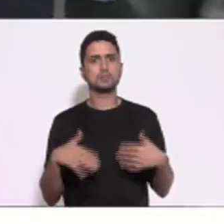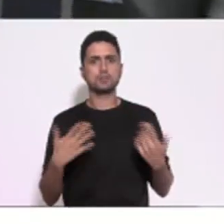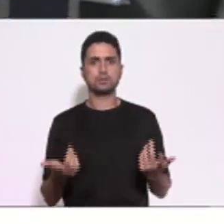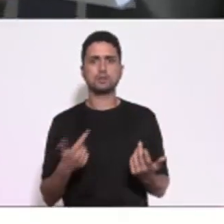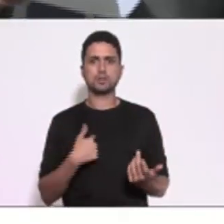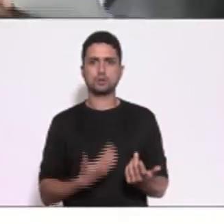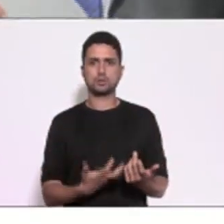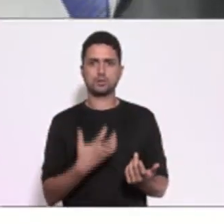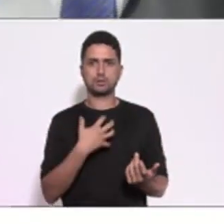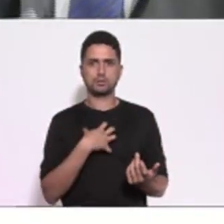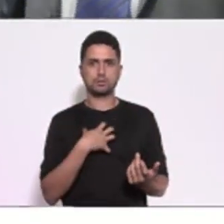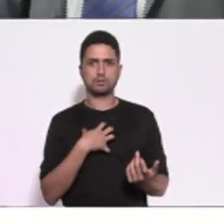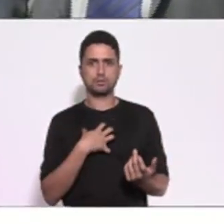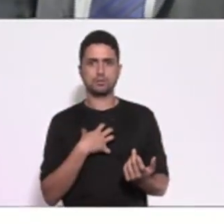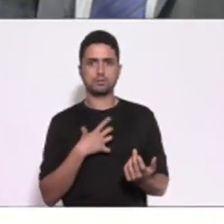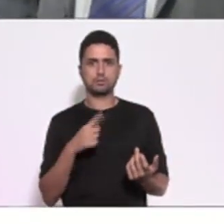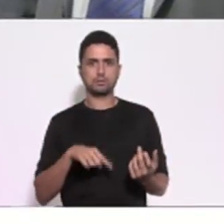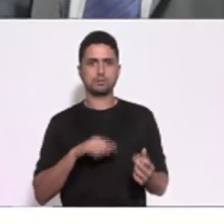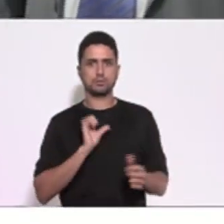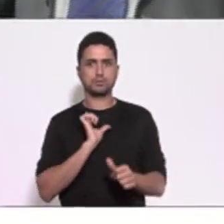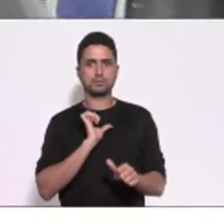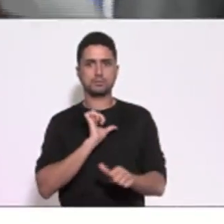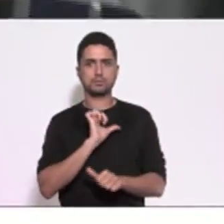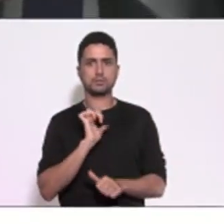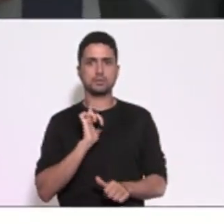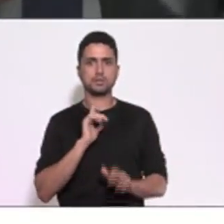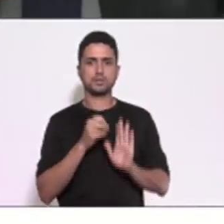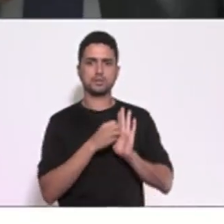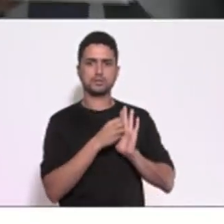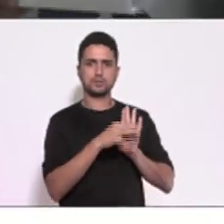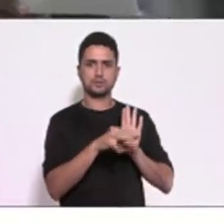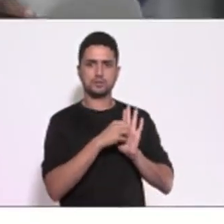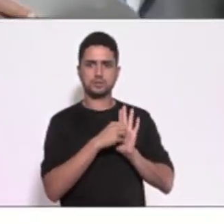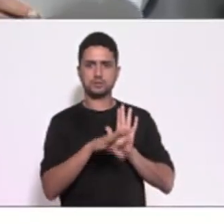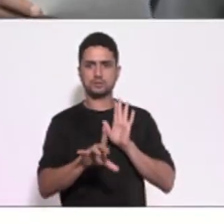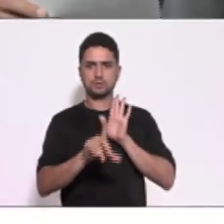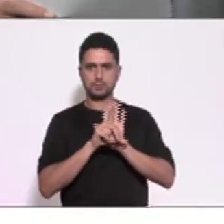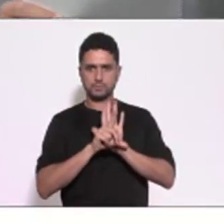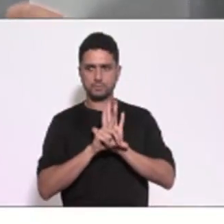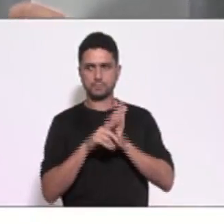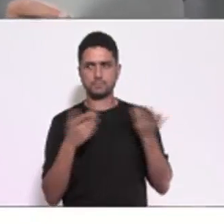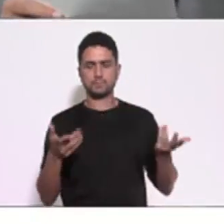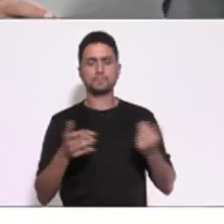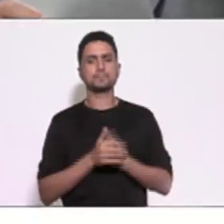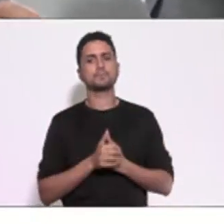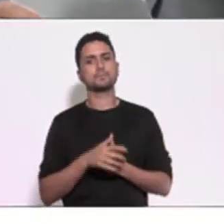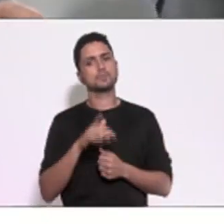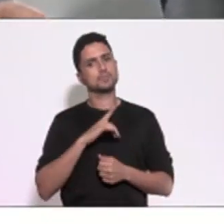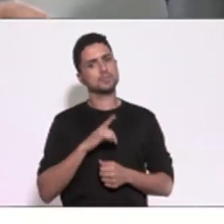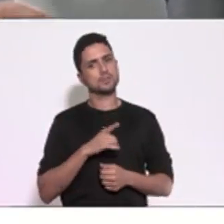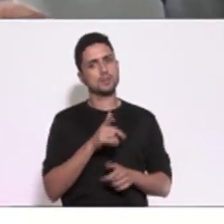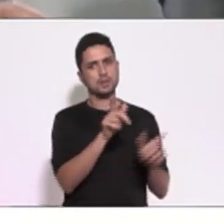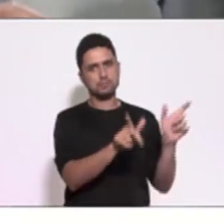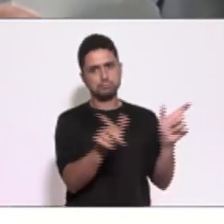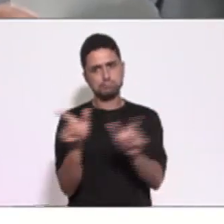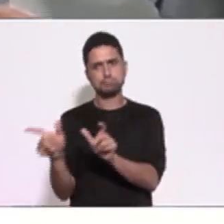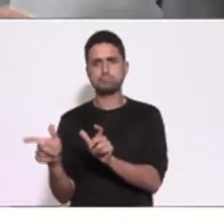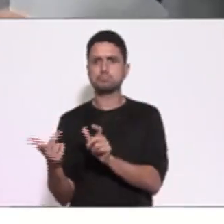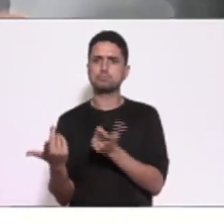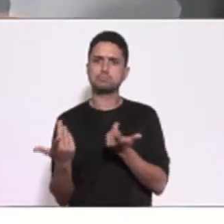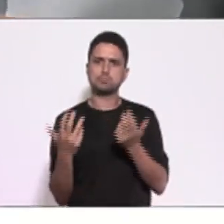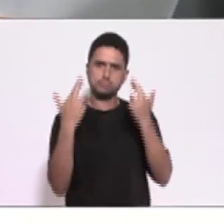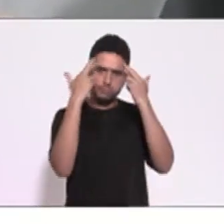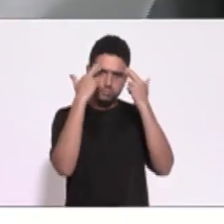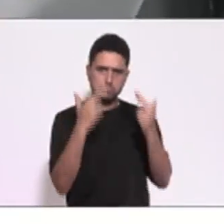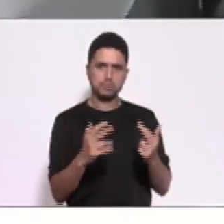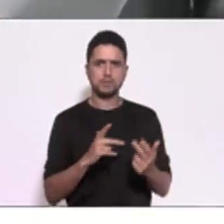forma, concluo pela transformação em indicação legislativa e conclamo aos meus pares para esse entendimento no